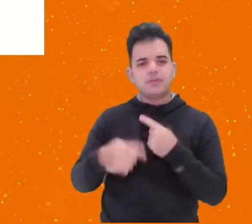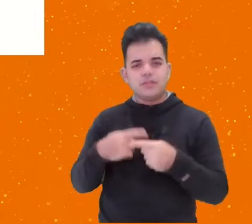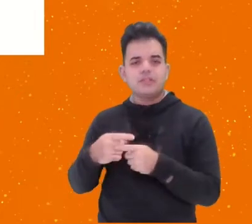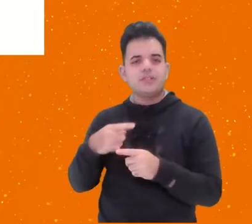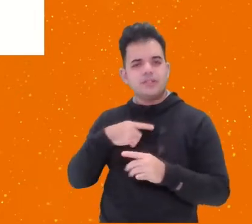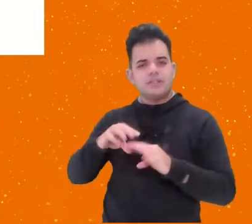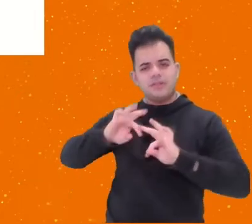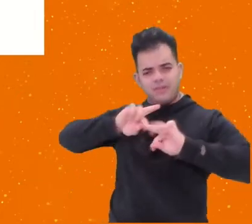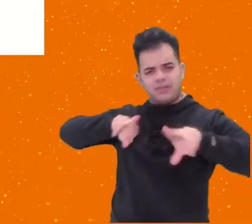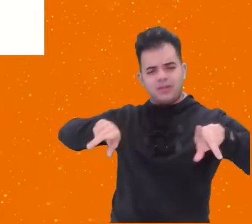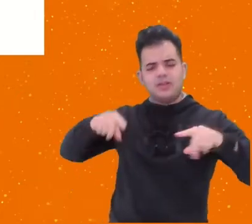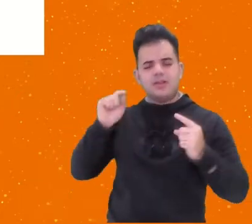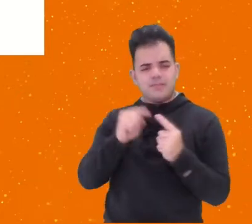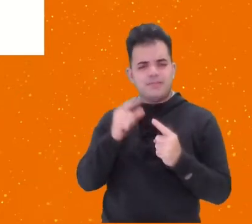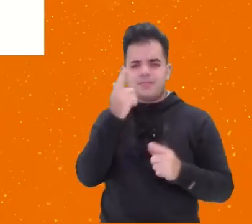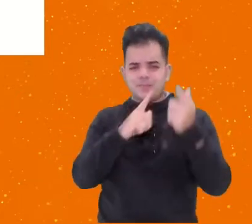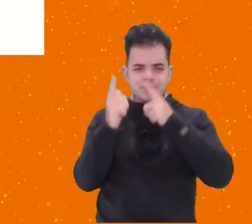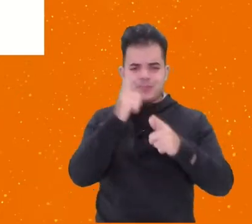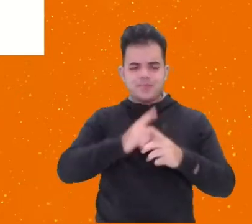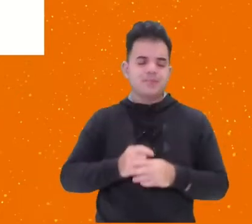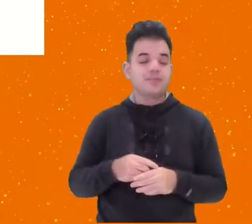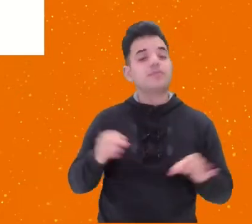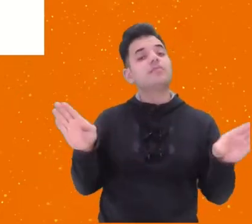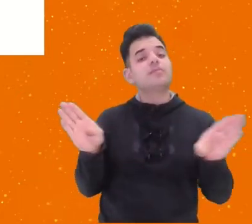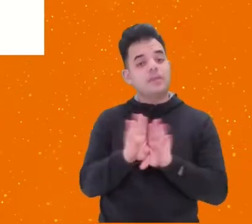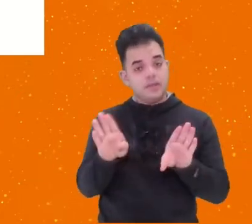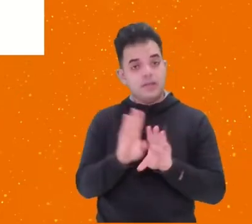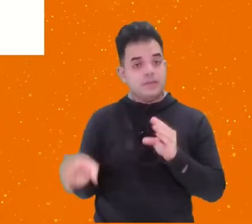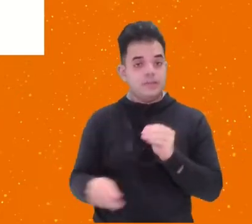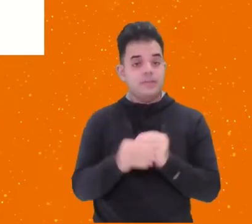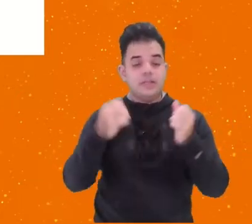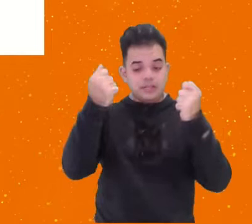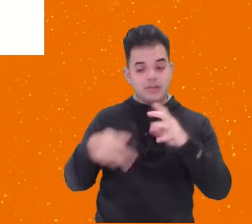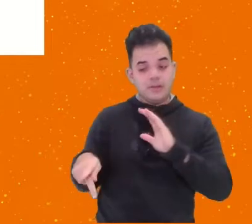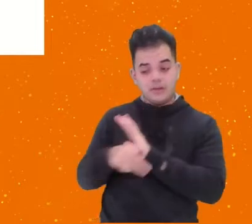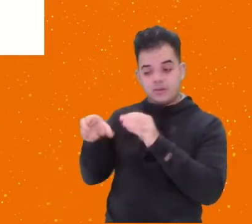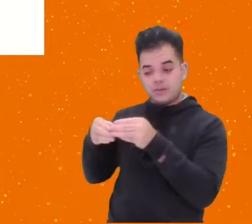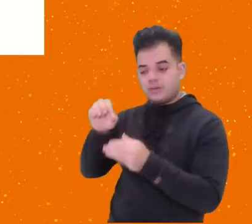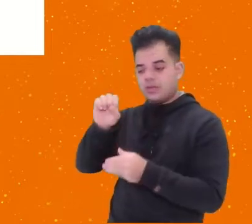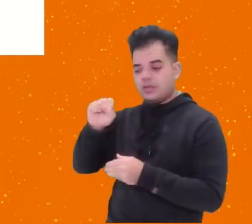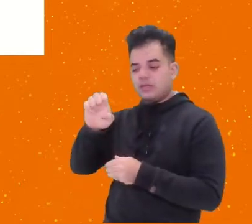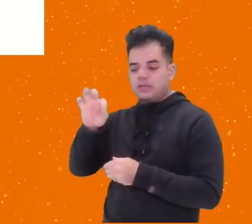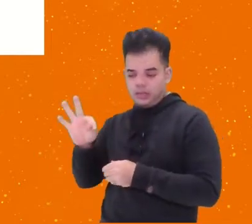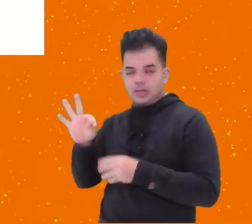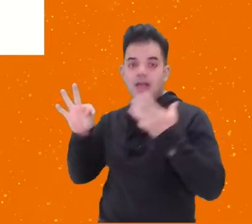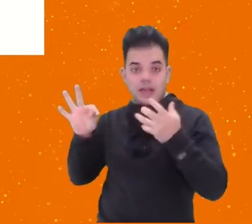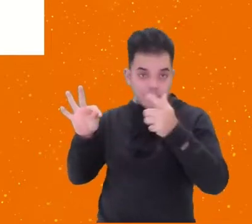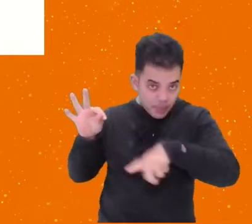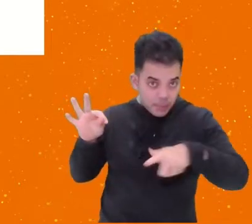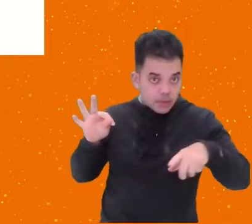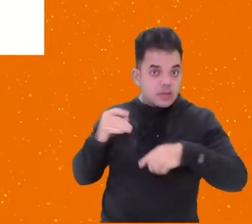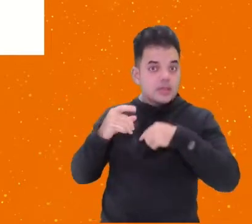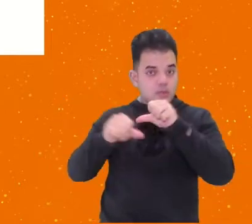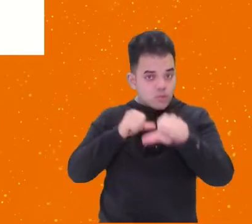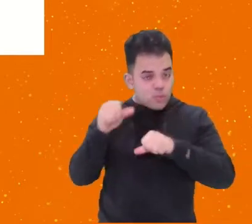né? Inclusive, eu até digo até para a Set, que se alguém eventualmente quiser, né, a gente converte esses